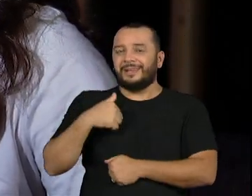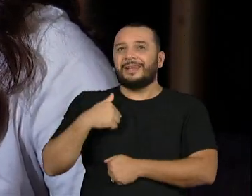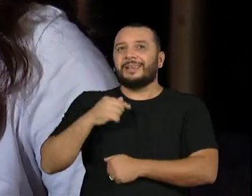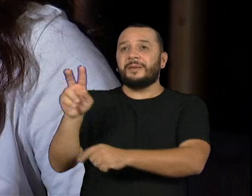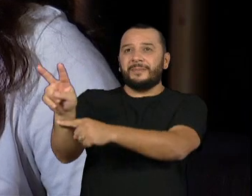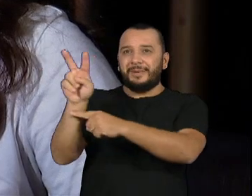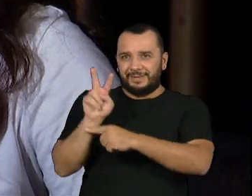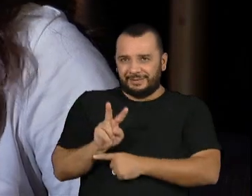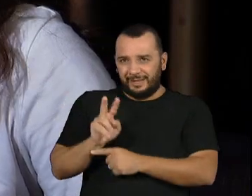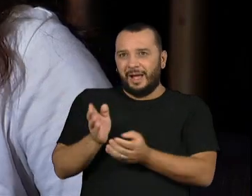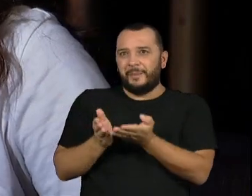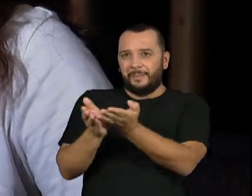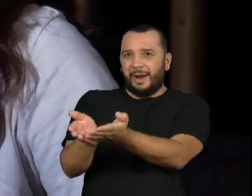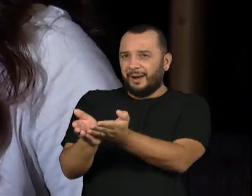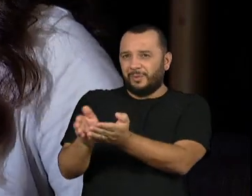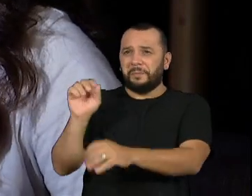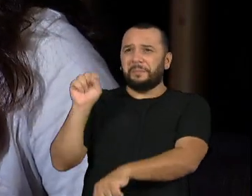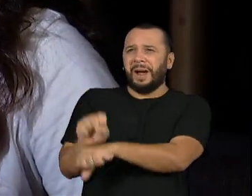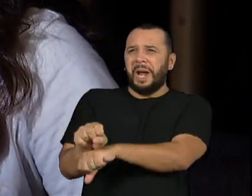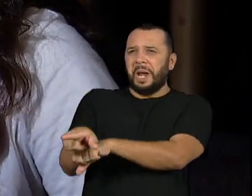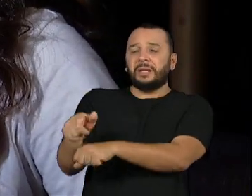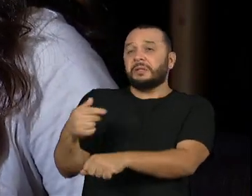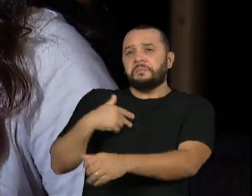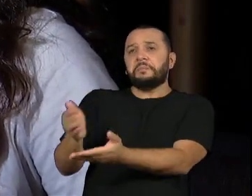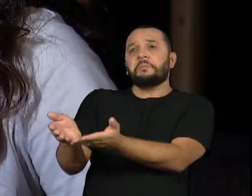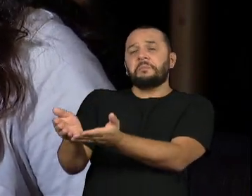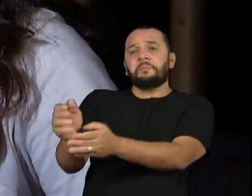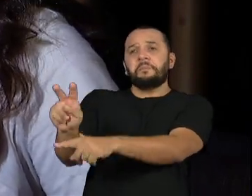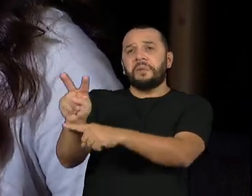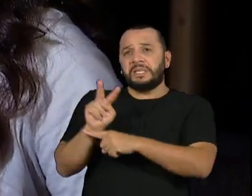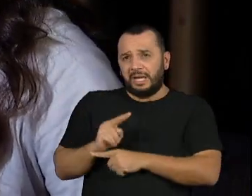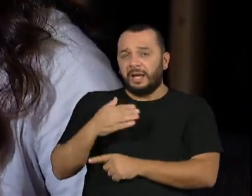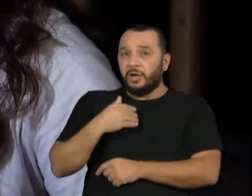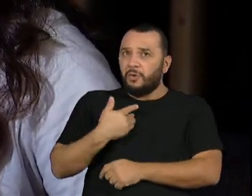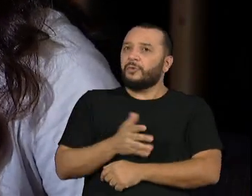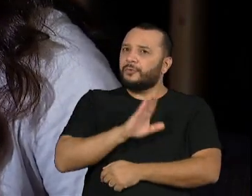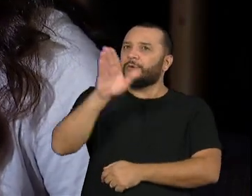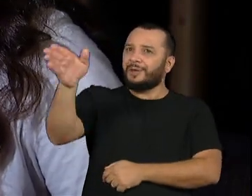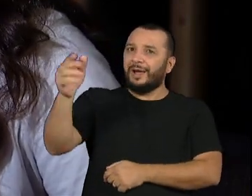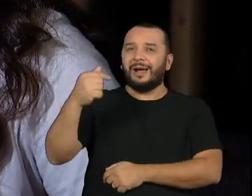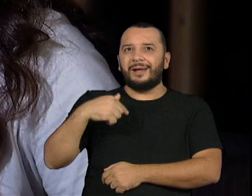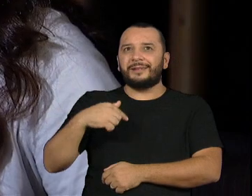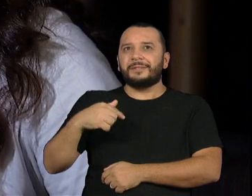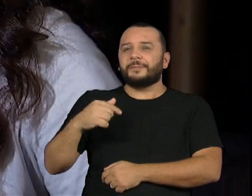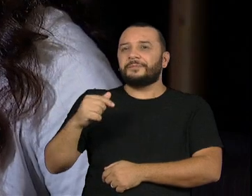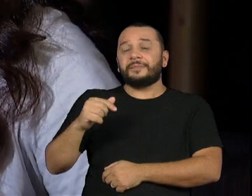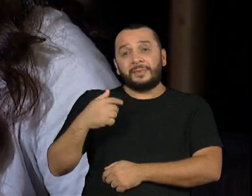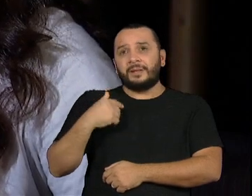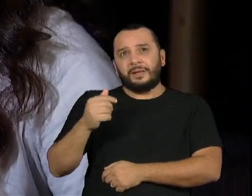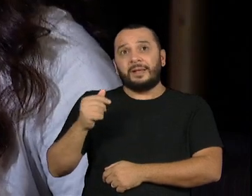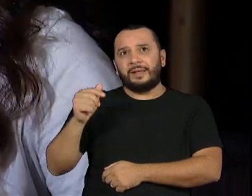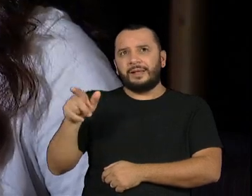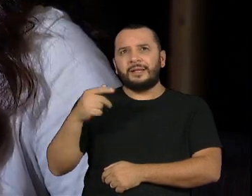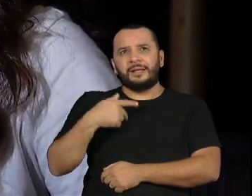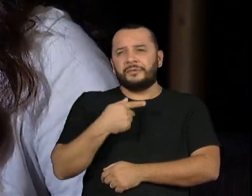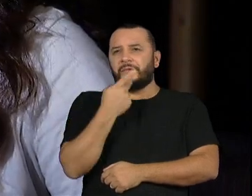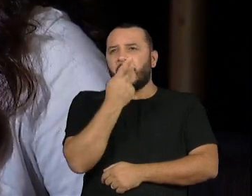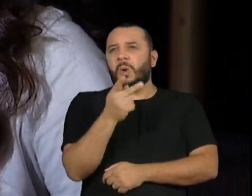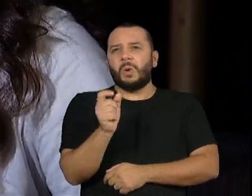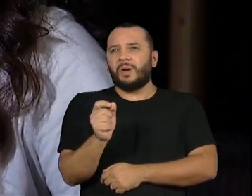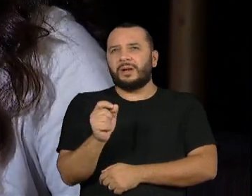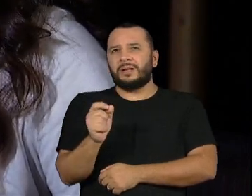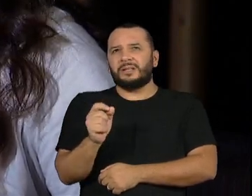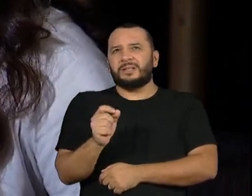barco que ele tinha lá parado, que ele nunca usava. Eu fui para lá achando que eu ia usar esse barco. Chegando lá, ele fala